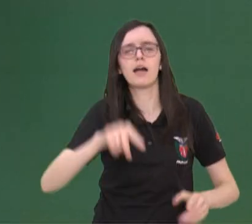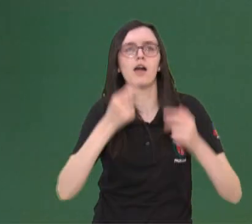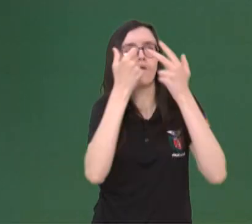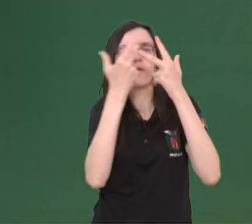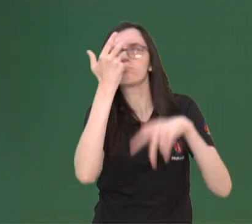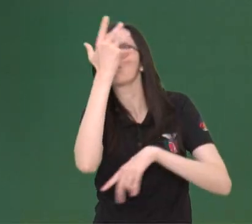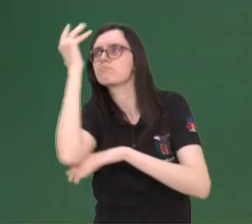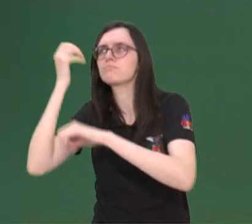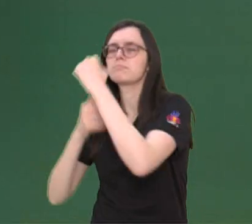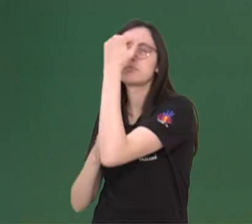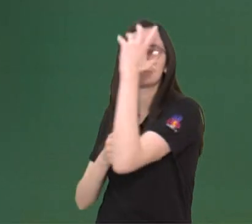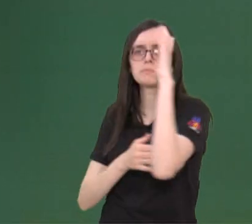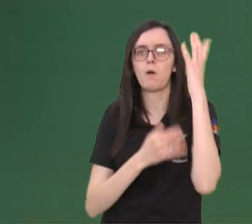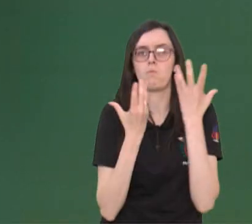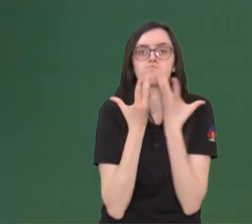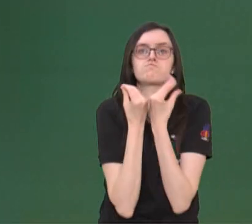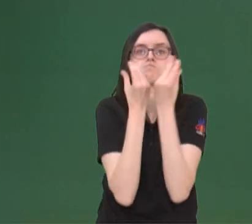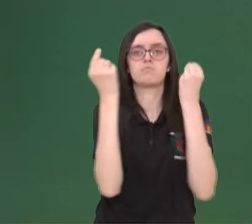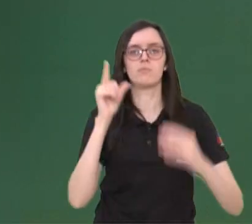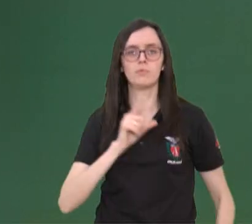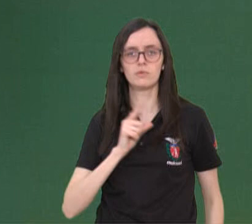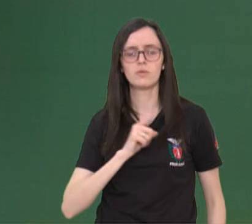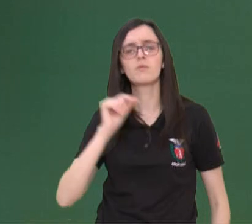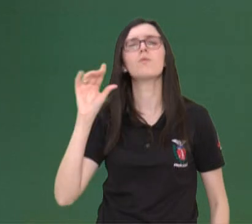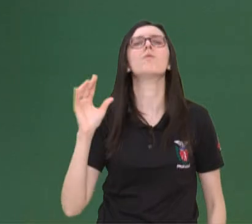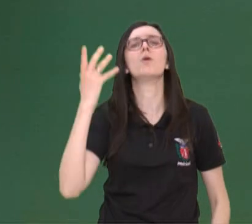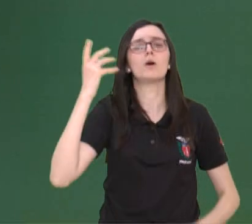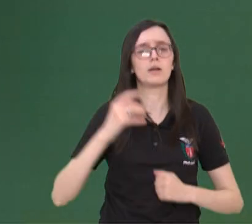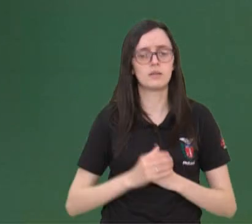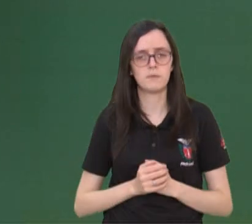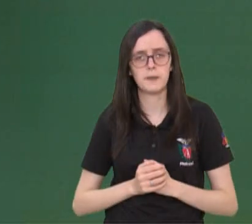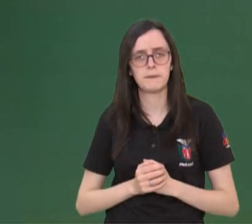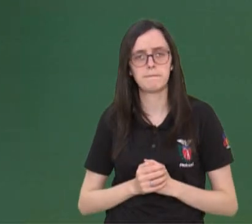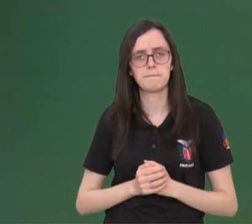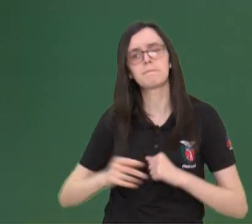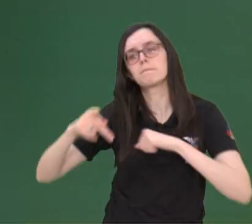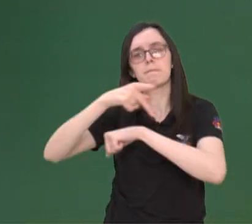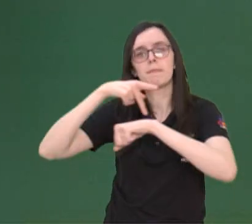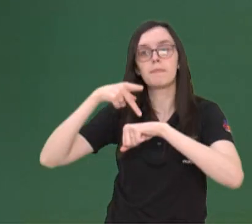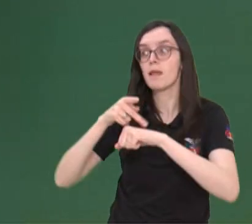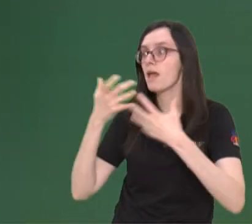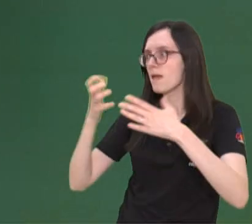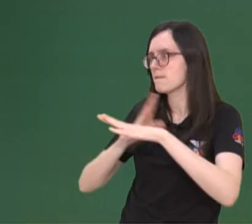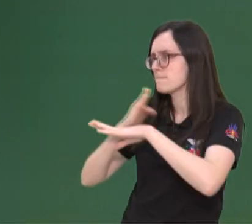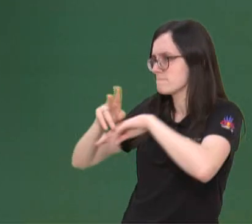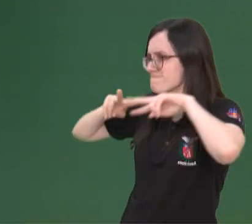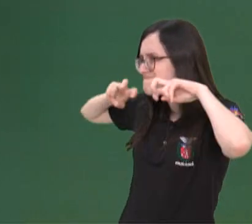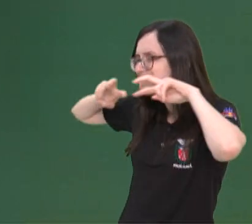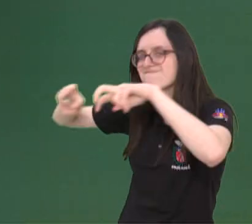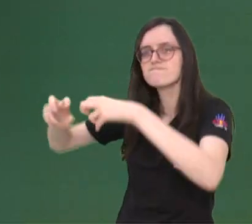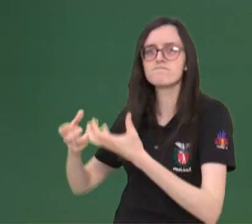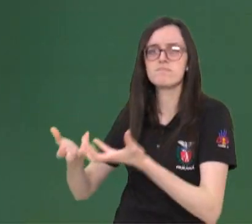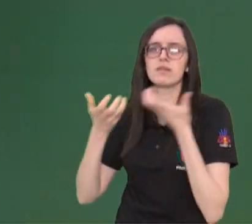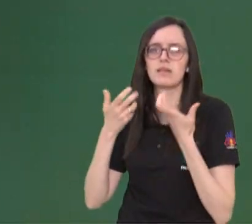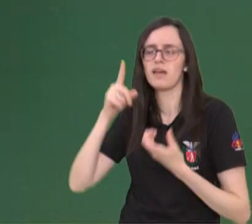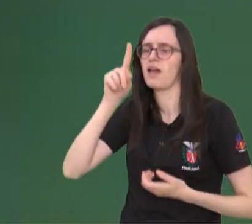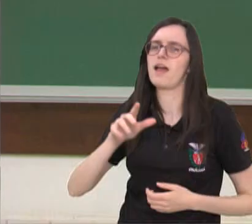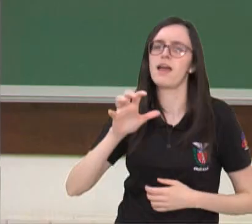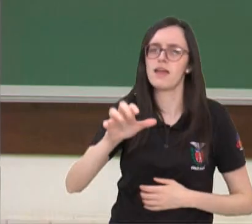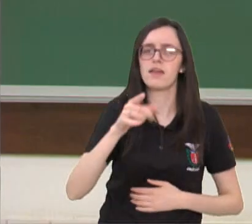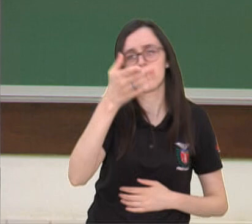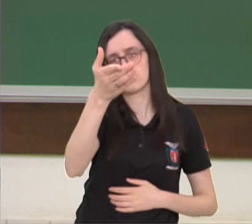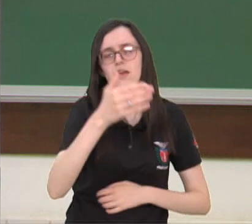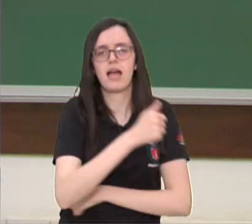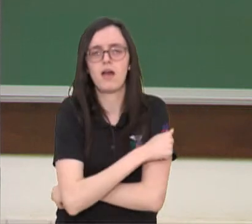naturais que ela tem e é abundante, os países querem ir lá para explorar. E é isso que você,